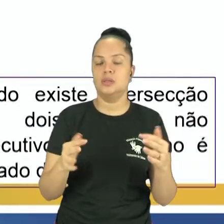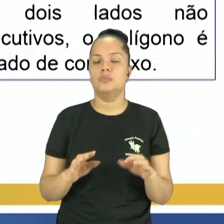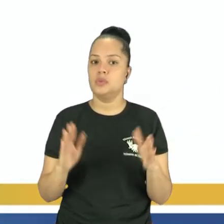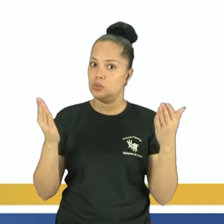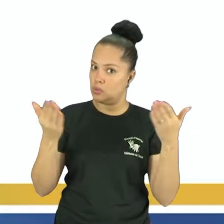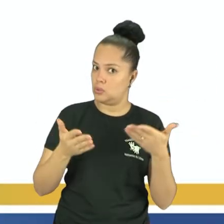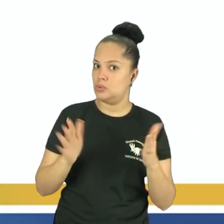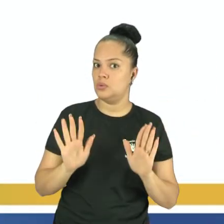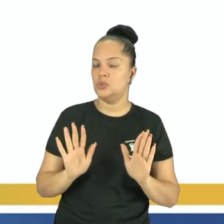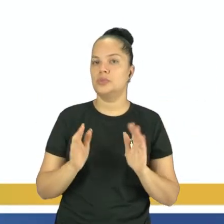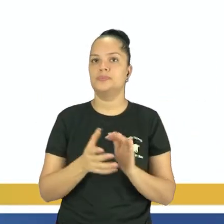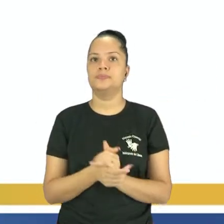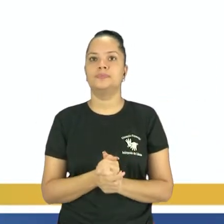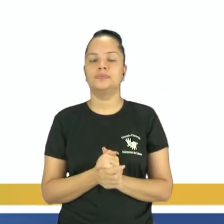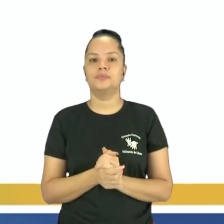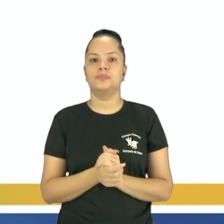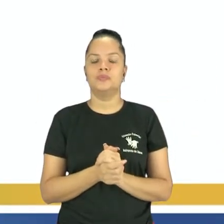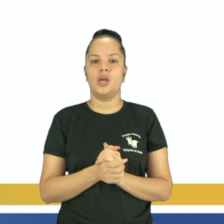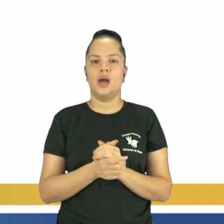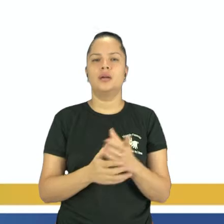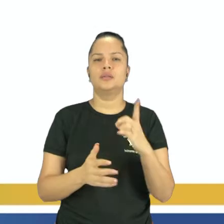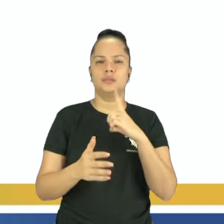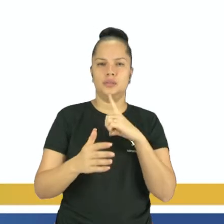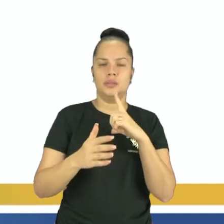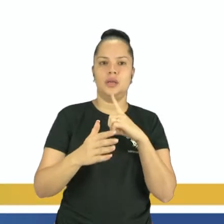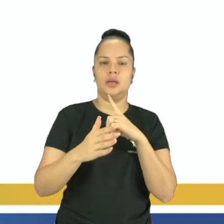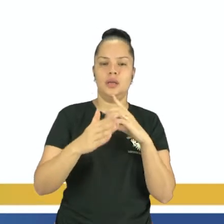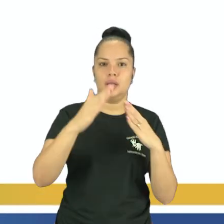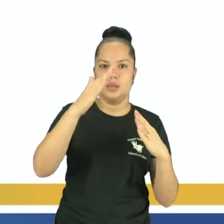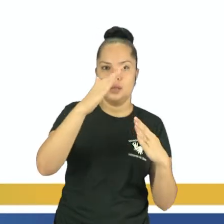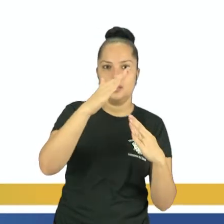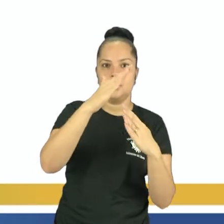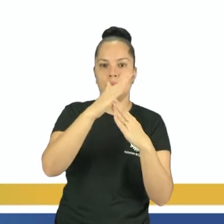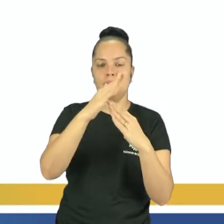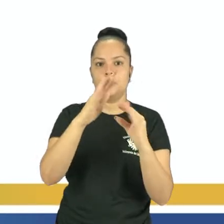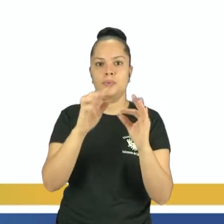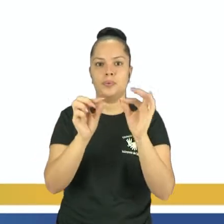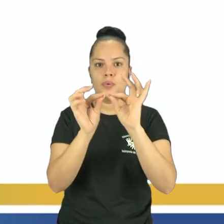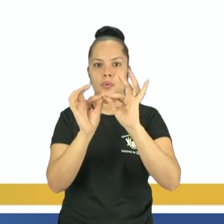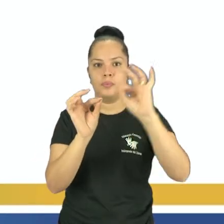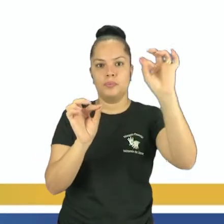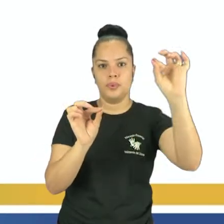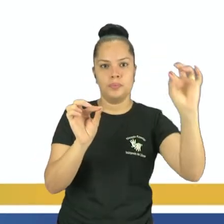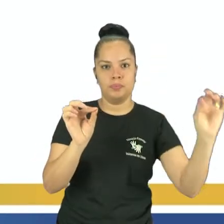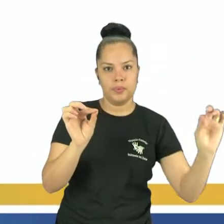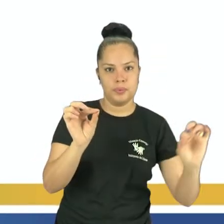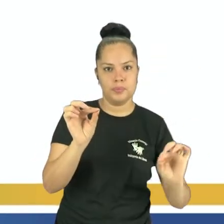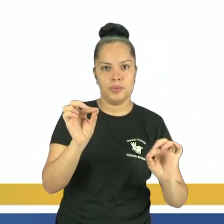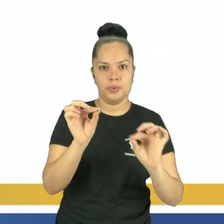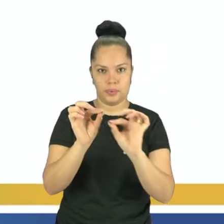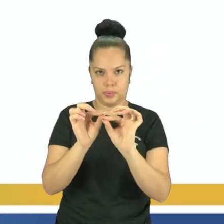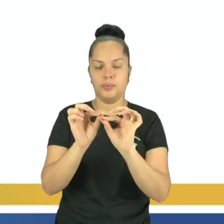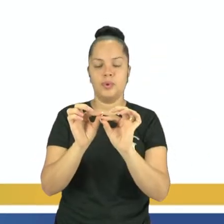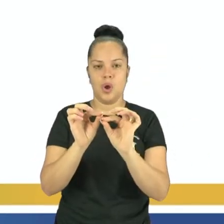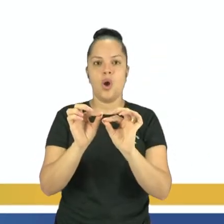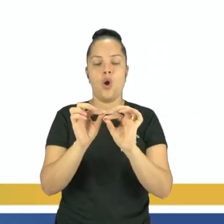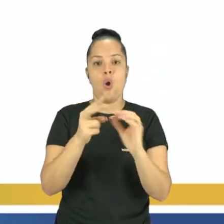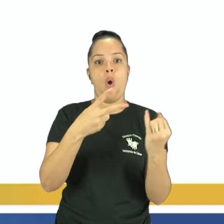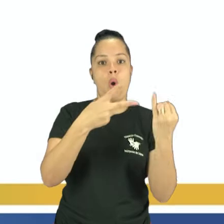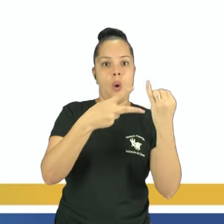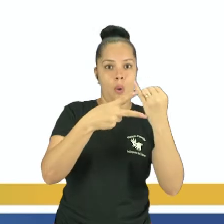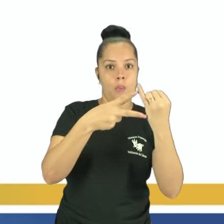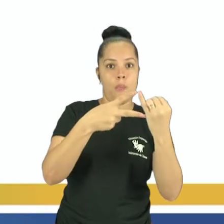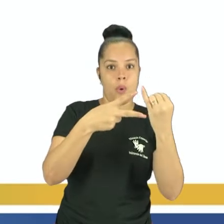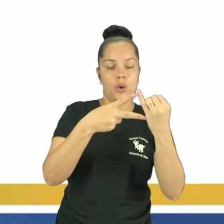complexos. Então, quando existe interseção entre dois lados aí não consecutivos, né, o polígono é chamado